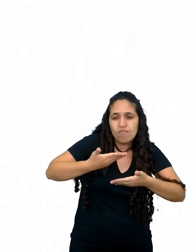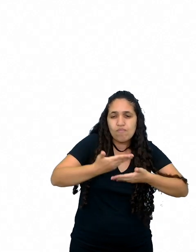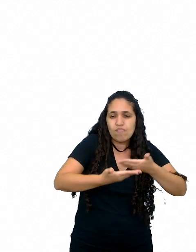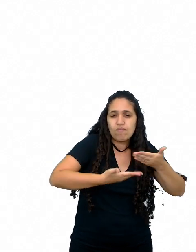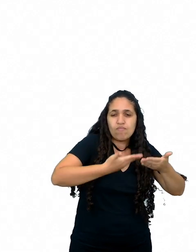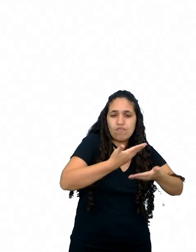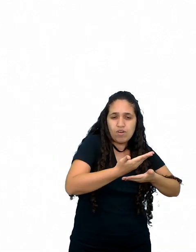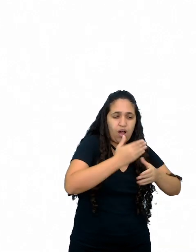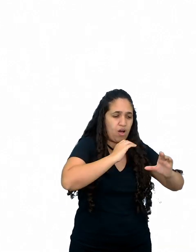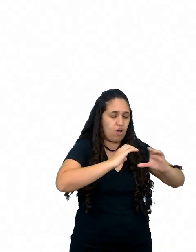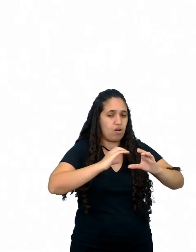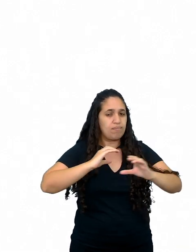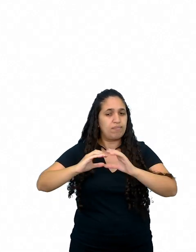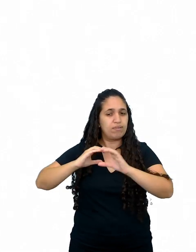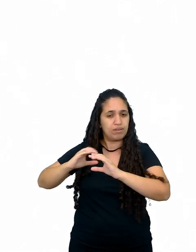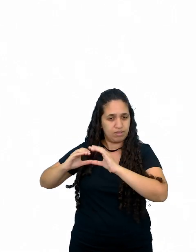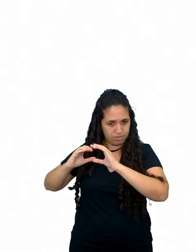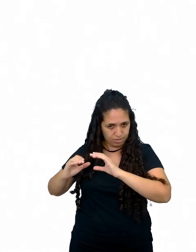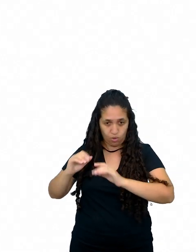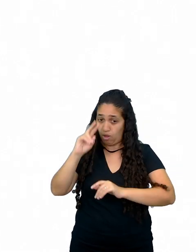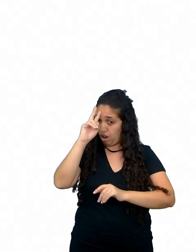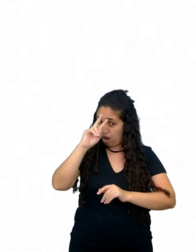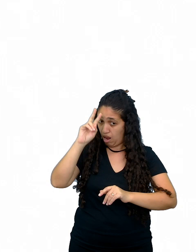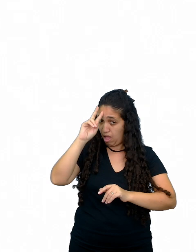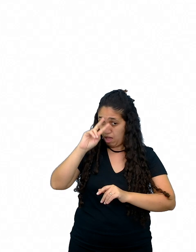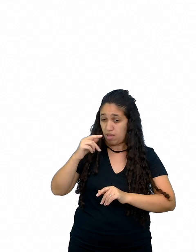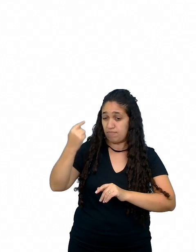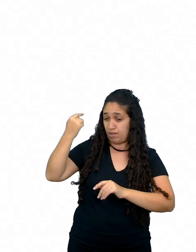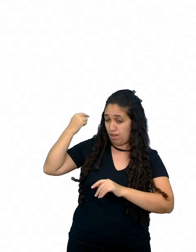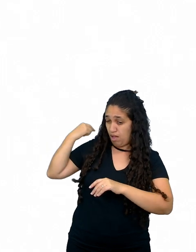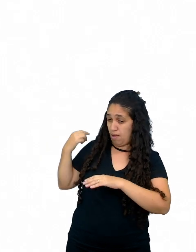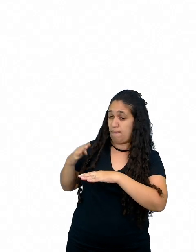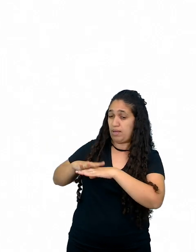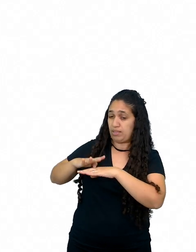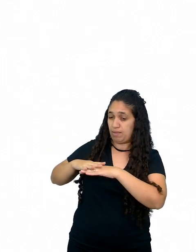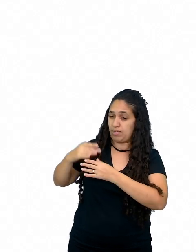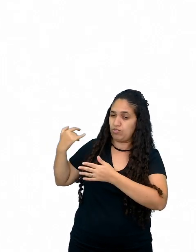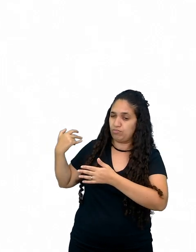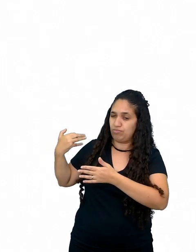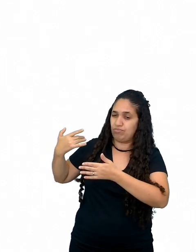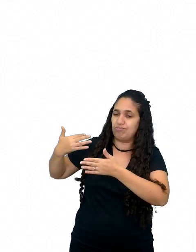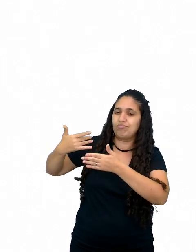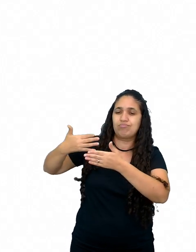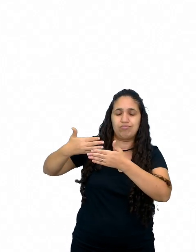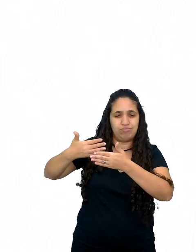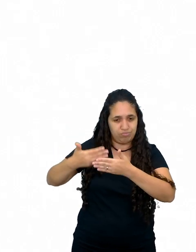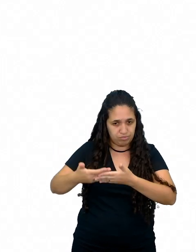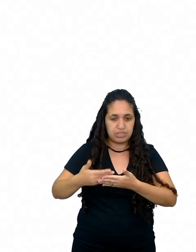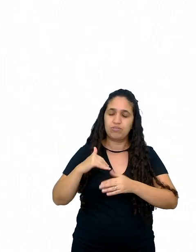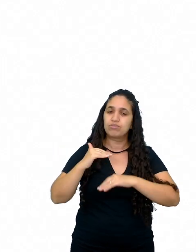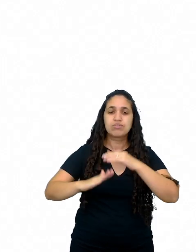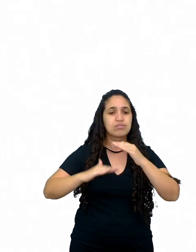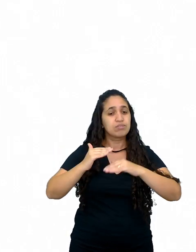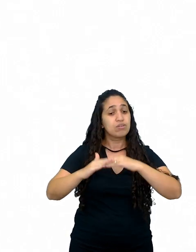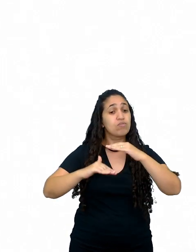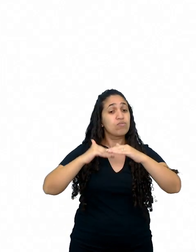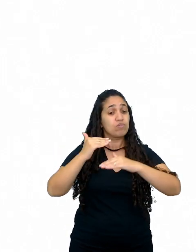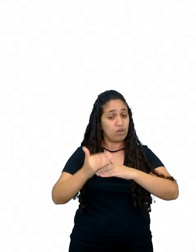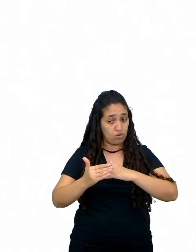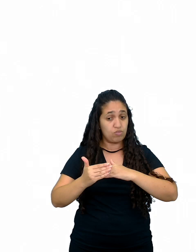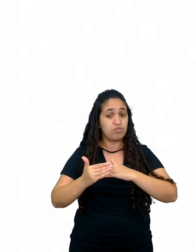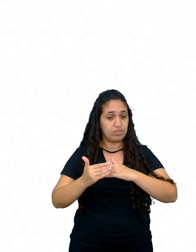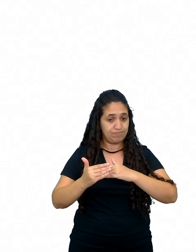e comunicação. Lembra do letramento matemático que a gente vem falando? Então, isso desenvolve